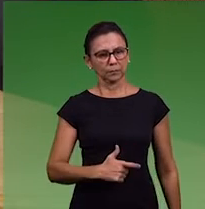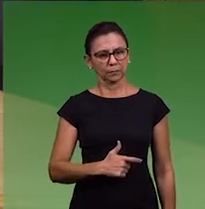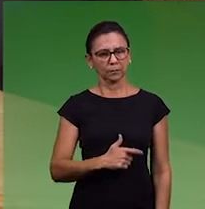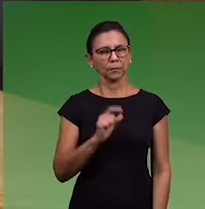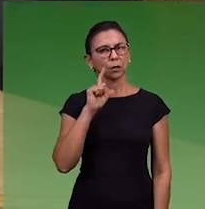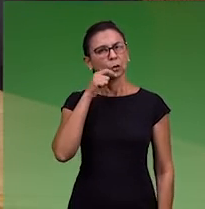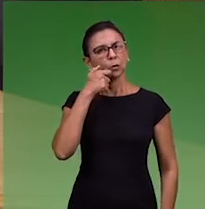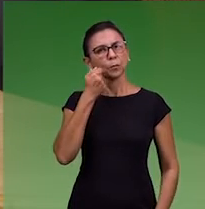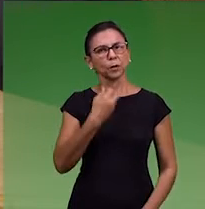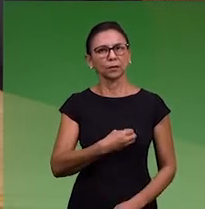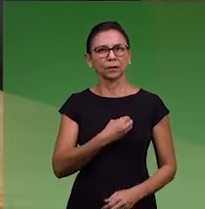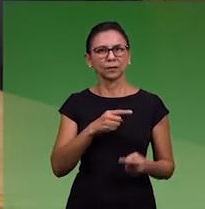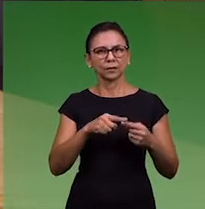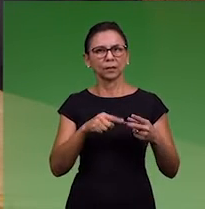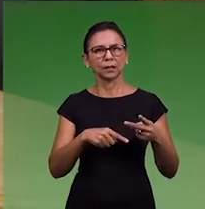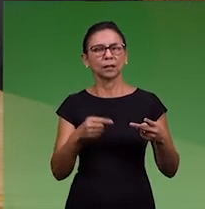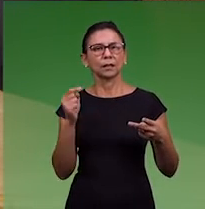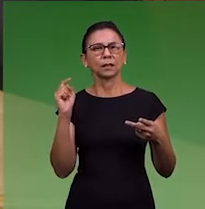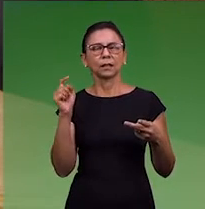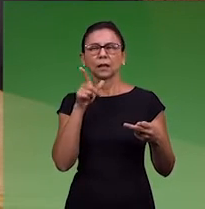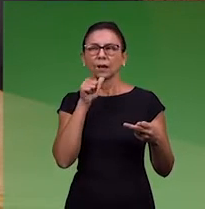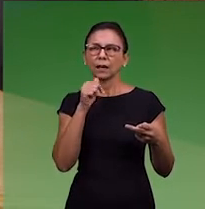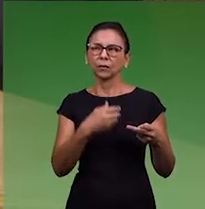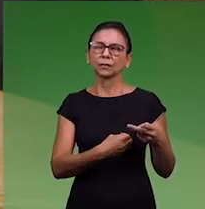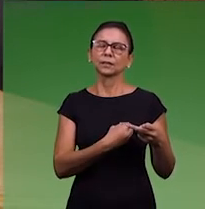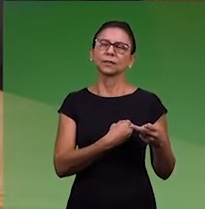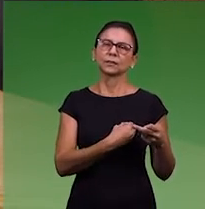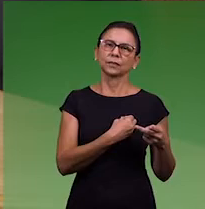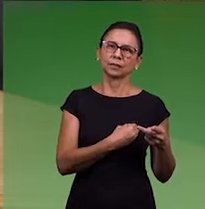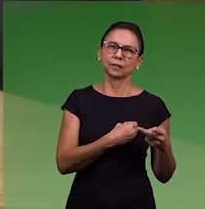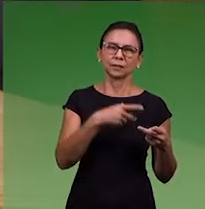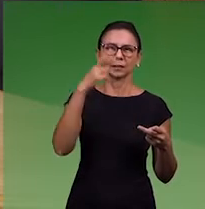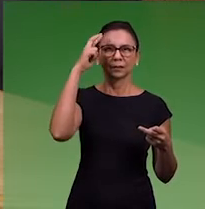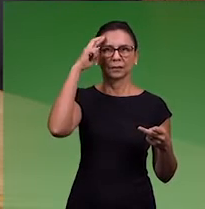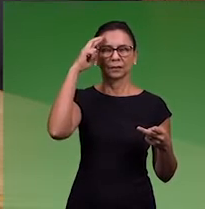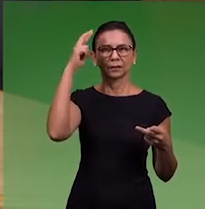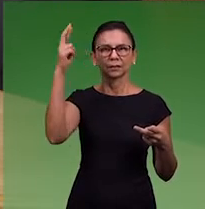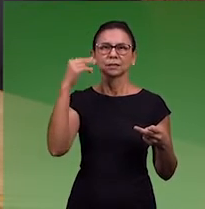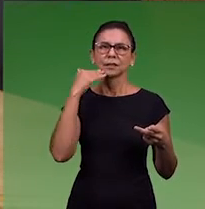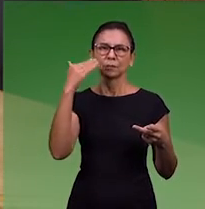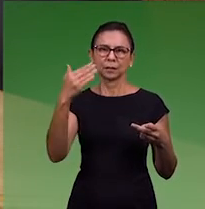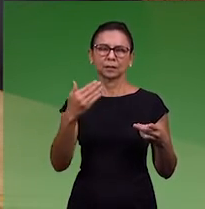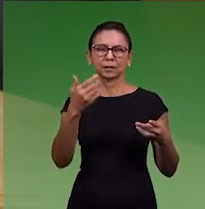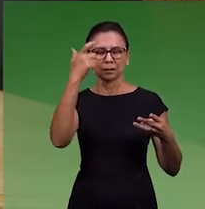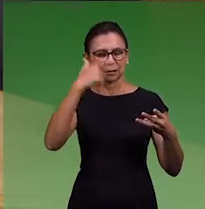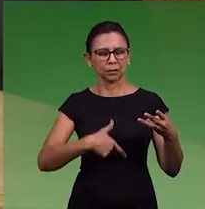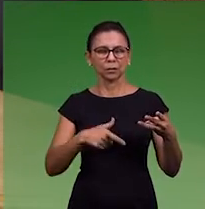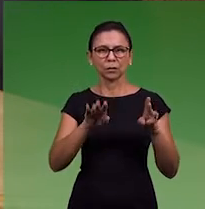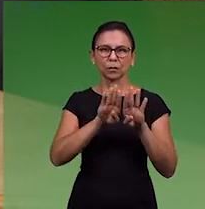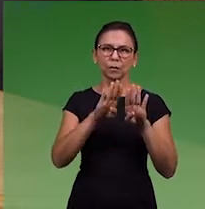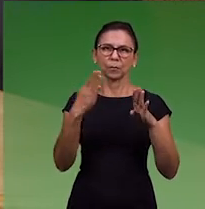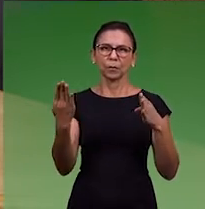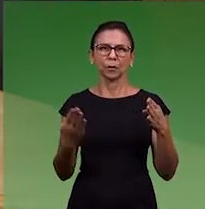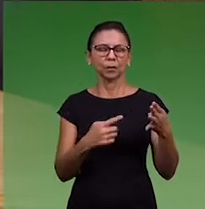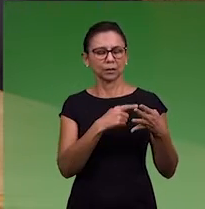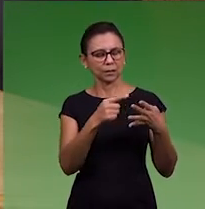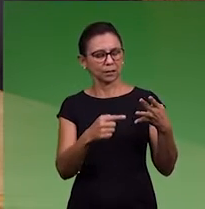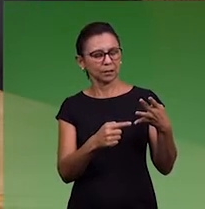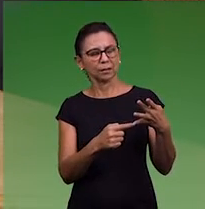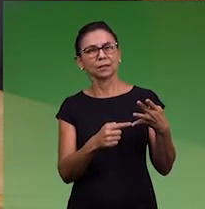pão da vida, eu sou a água da vida. Ele se apresenta também, eu sou a porta.